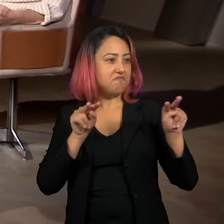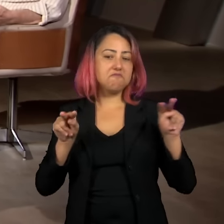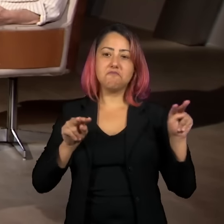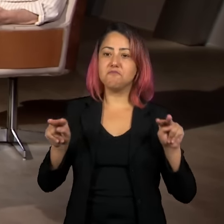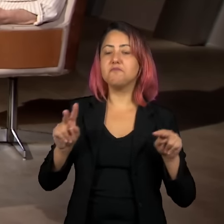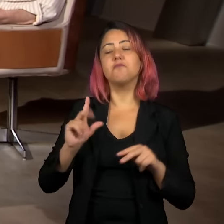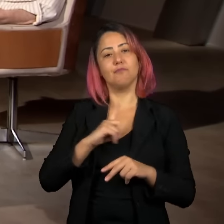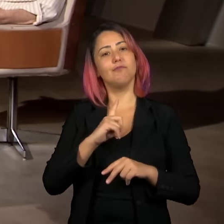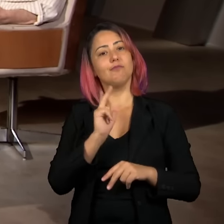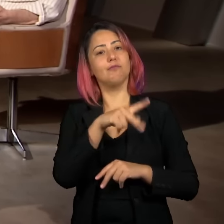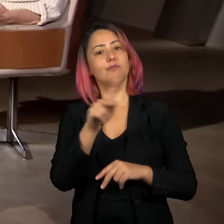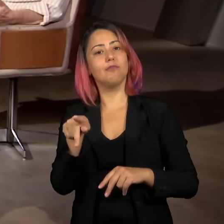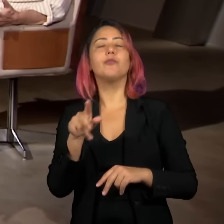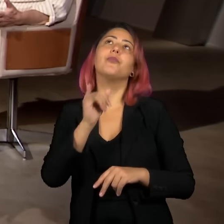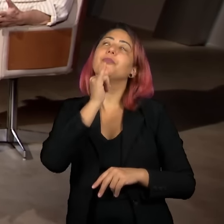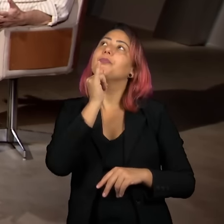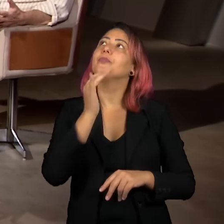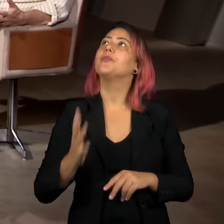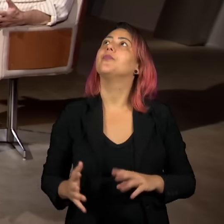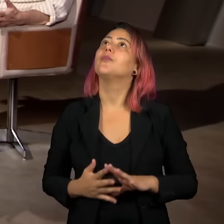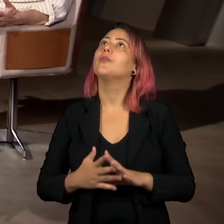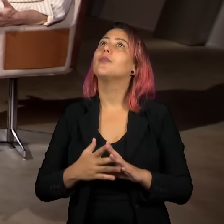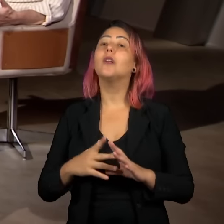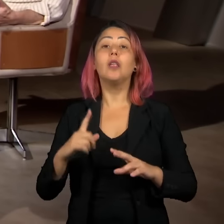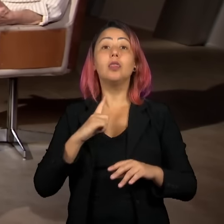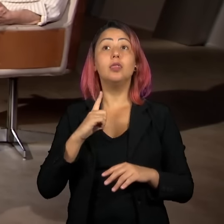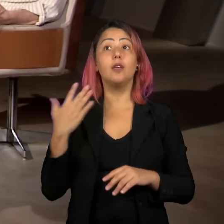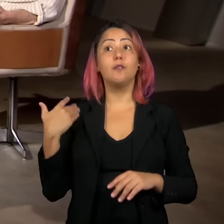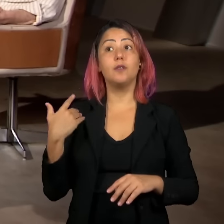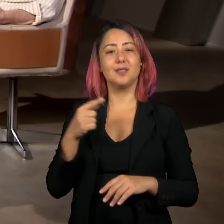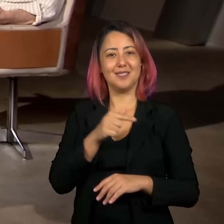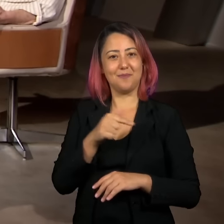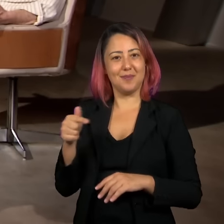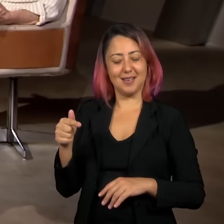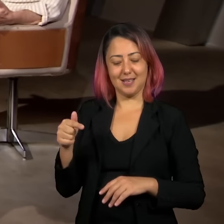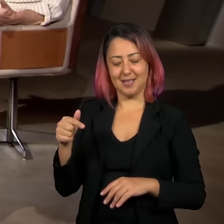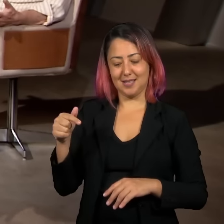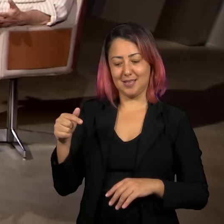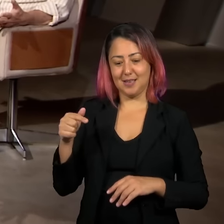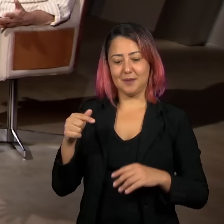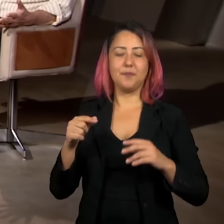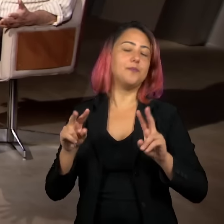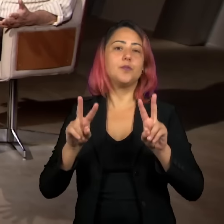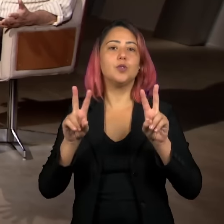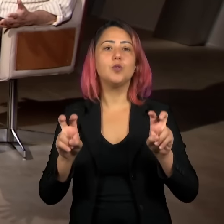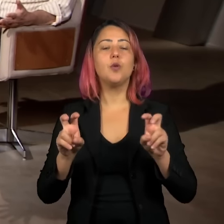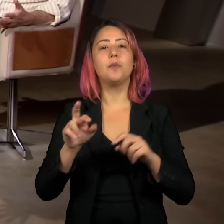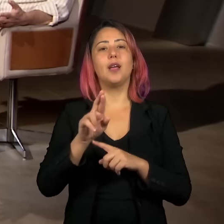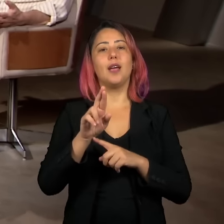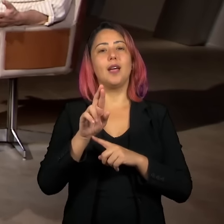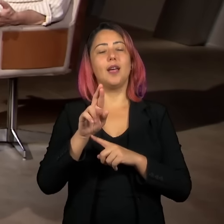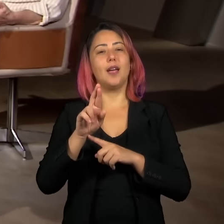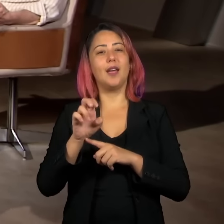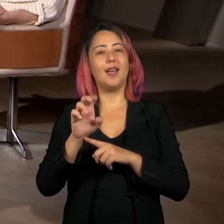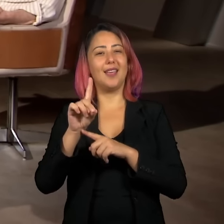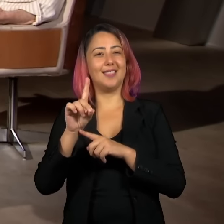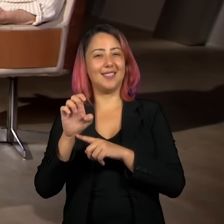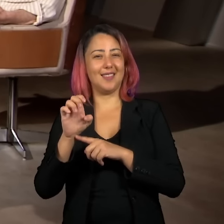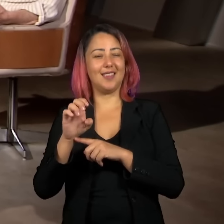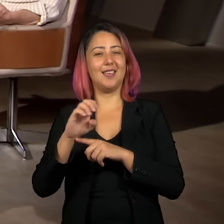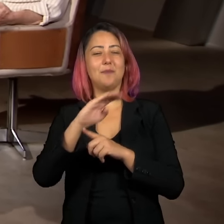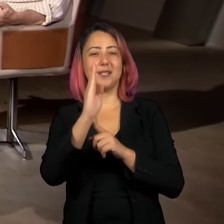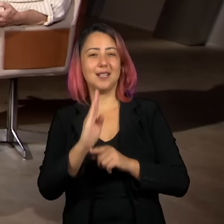eh mesmo por exemplo esse tá tendo essa semana uma atividade do rebaque da Rede Brasileira e atividade eh